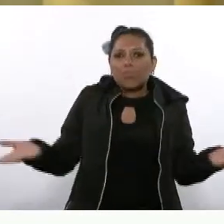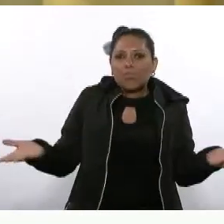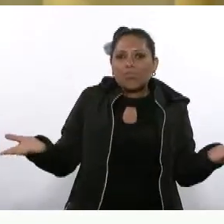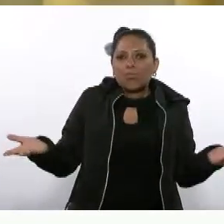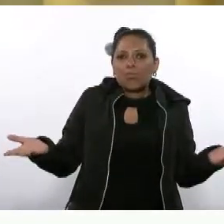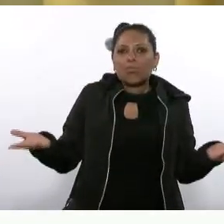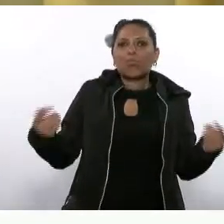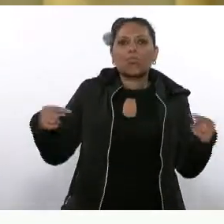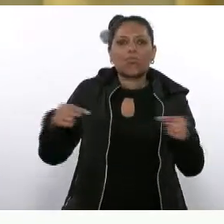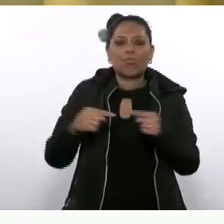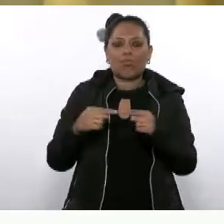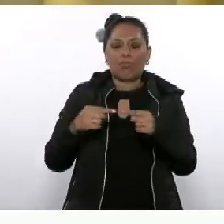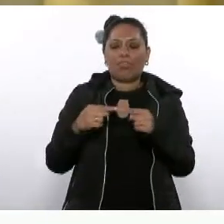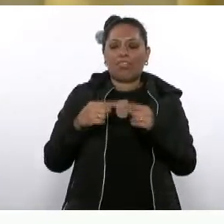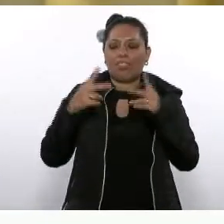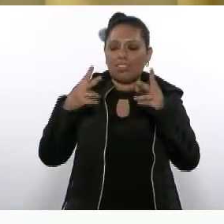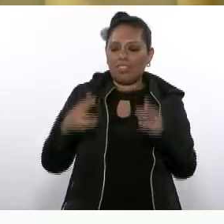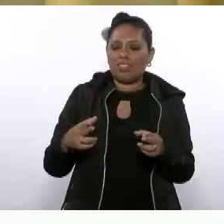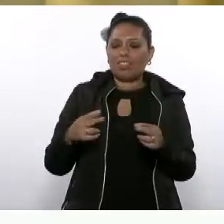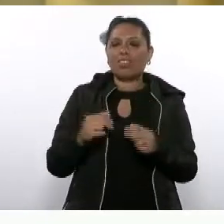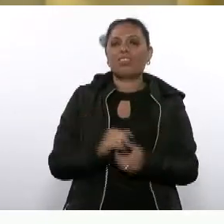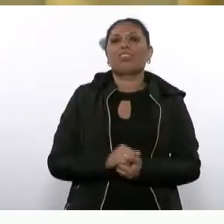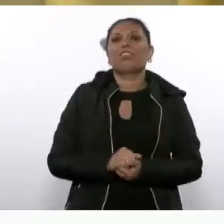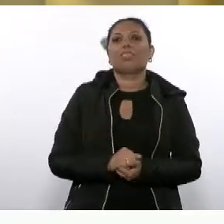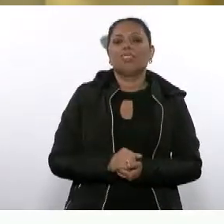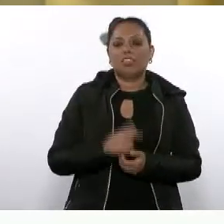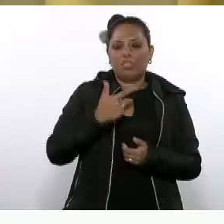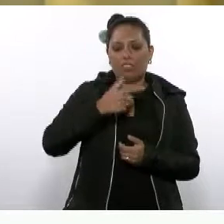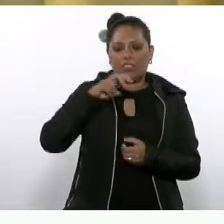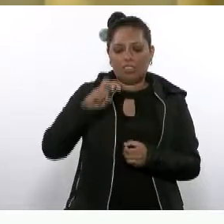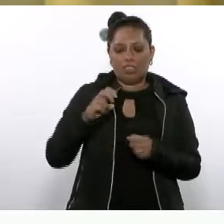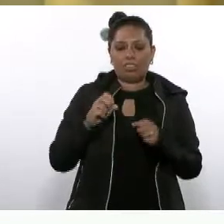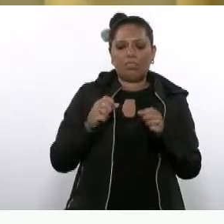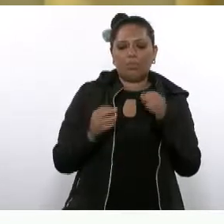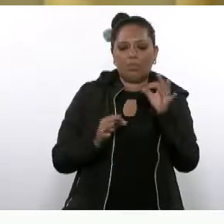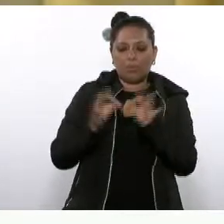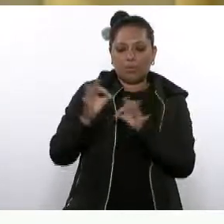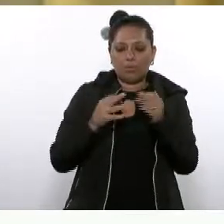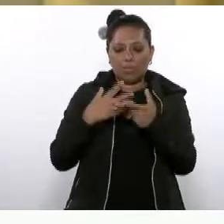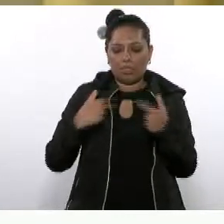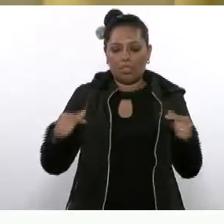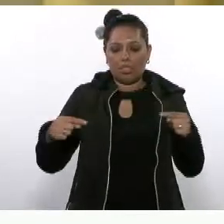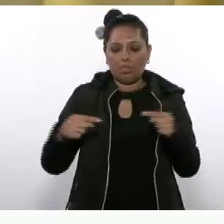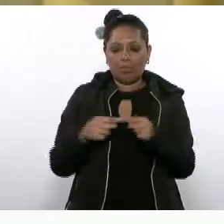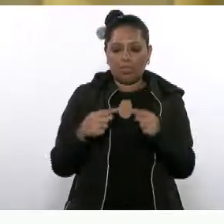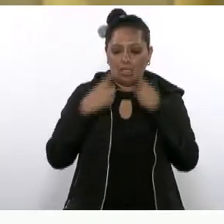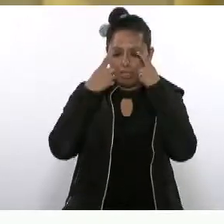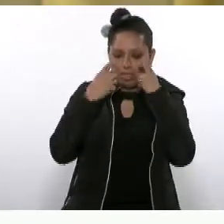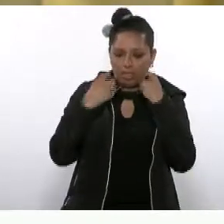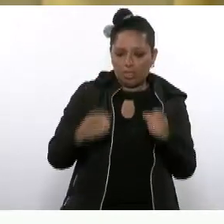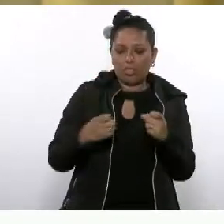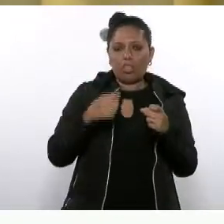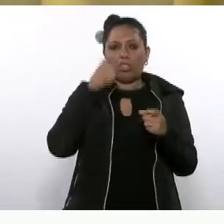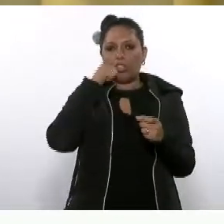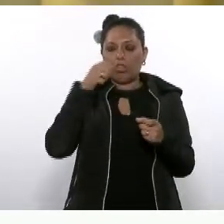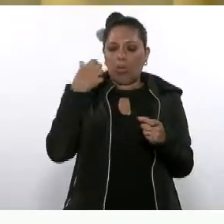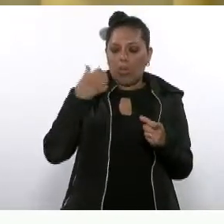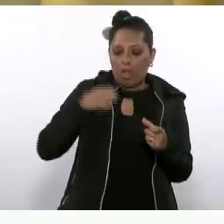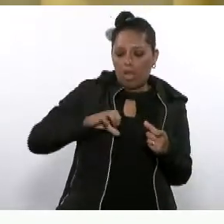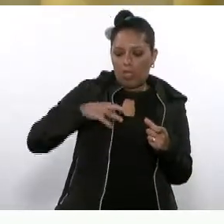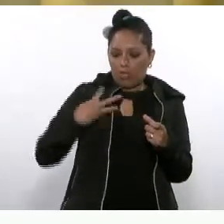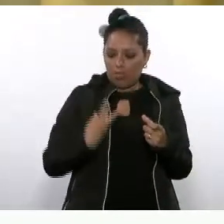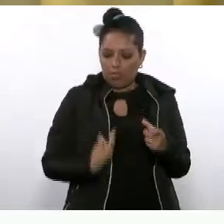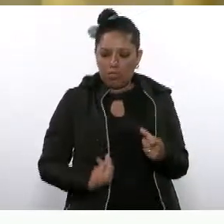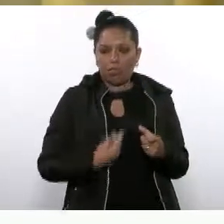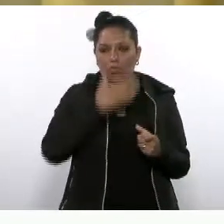mesmo que consta para o governo estadual. 25. Produzir dados sobre as violências vivenciadas pelas mulheres lésbicas, mulheres trans,